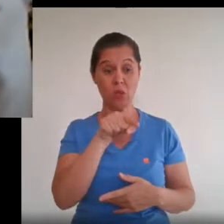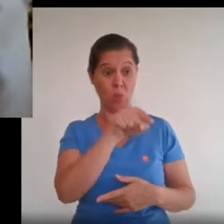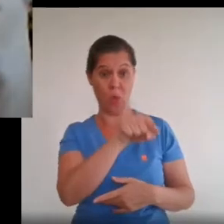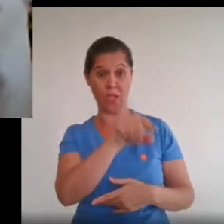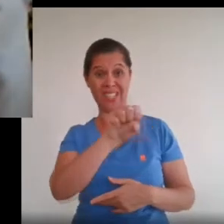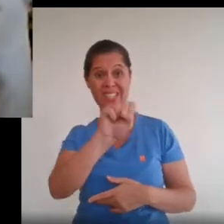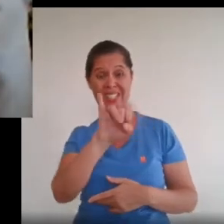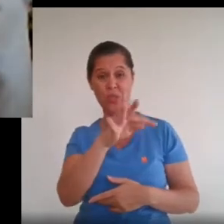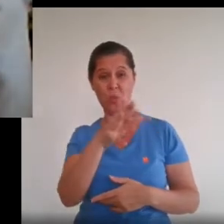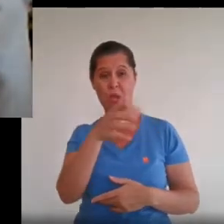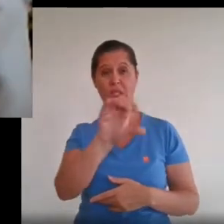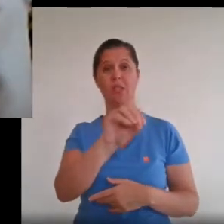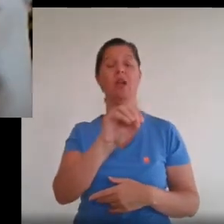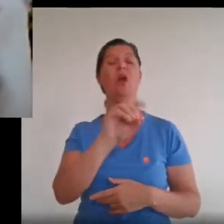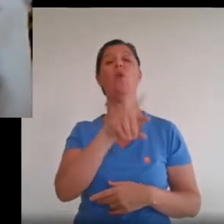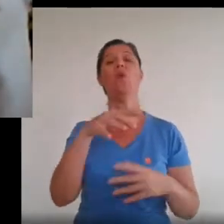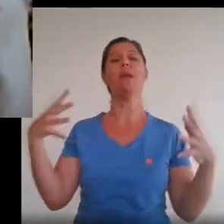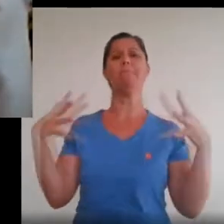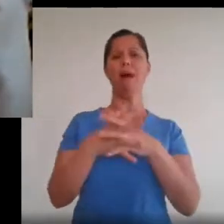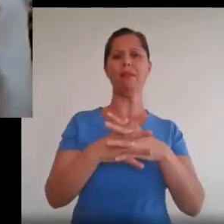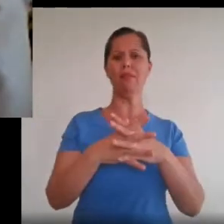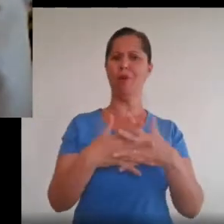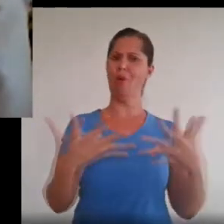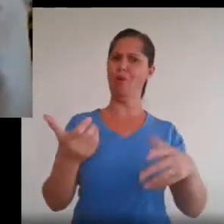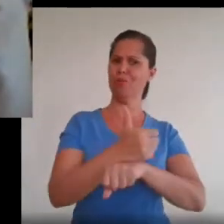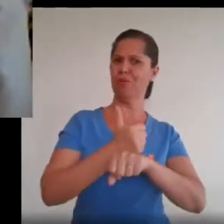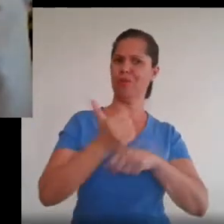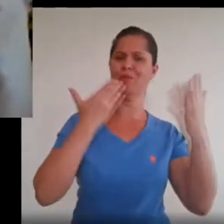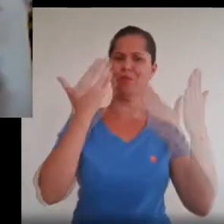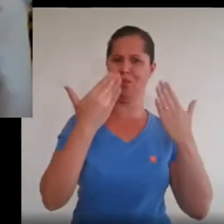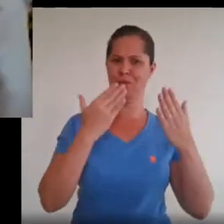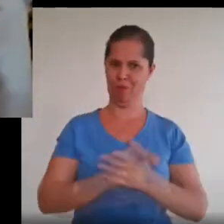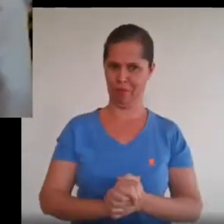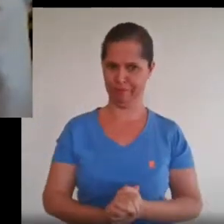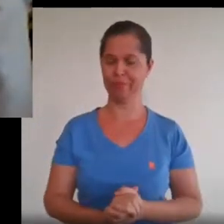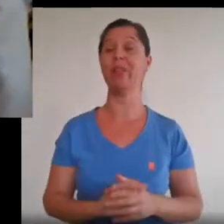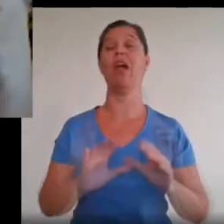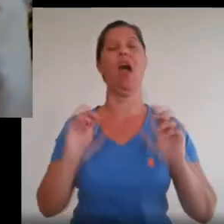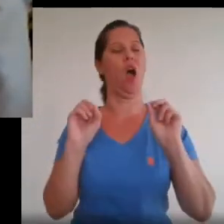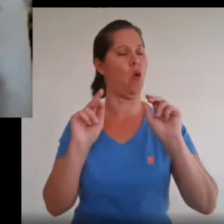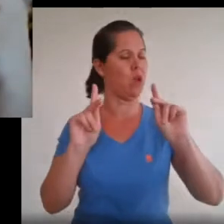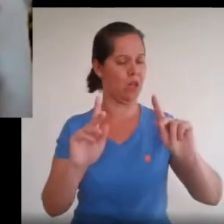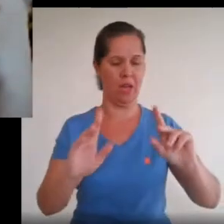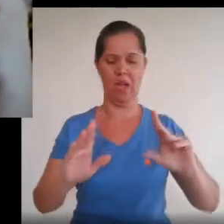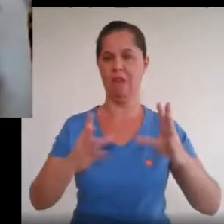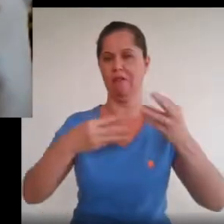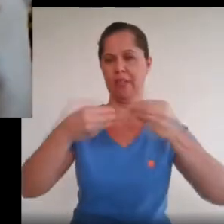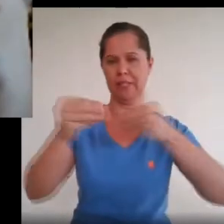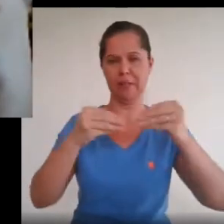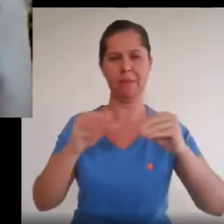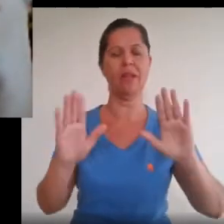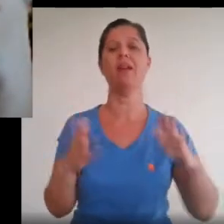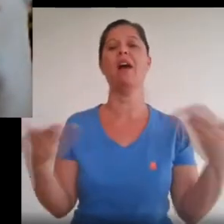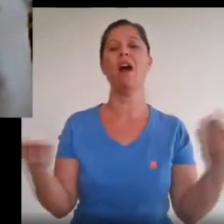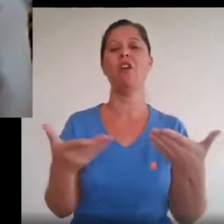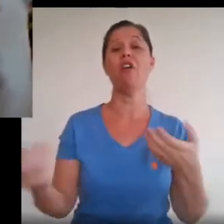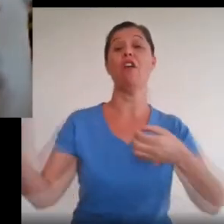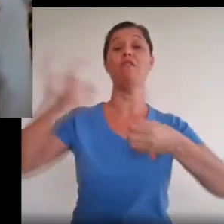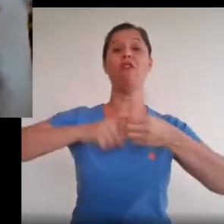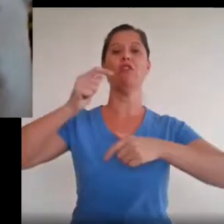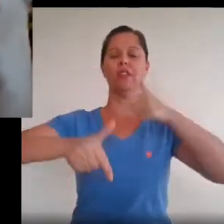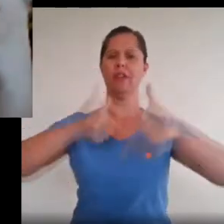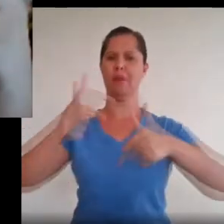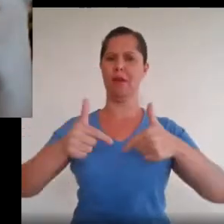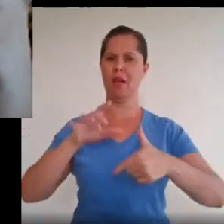psicólogos. Aí falava assim, tá, nós vamos voltar a trabalhar. E o IPI? O IPI, um frasquinho de